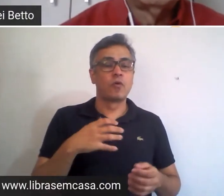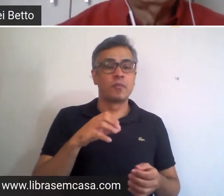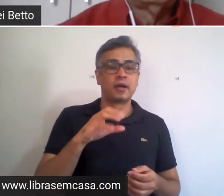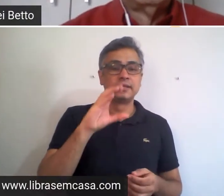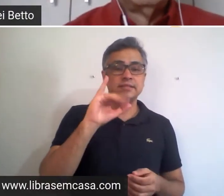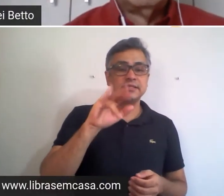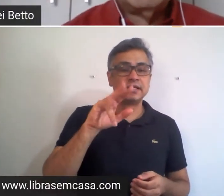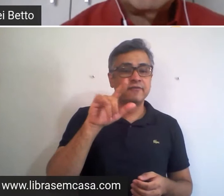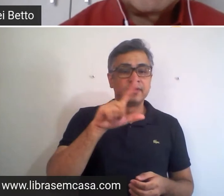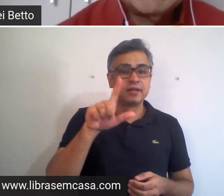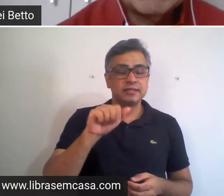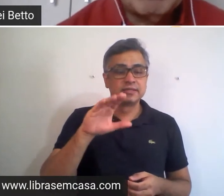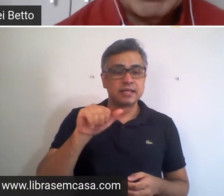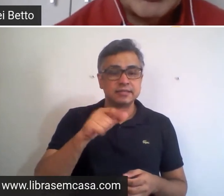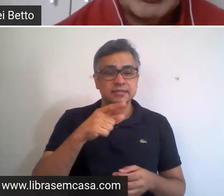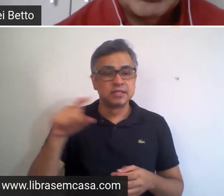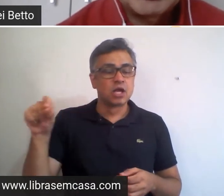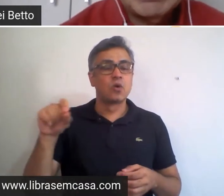Além de